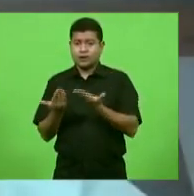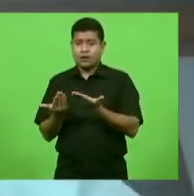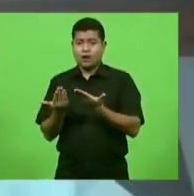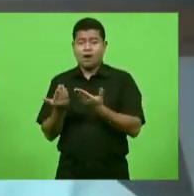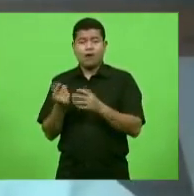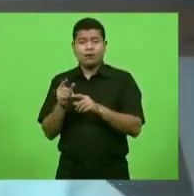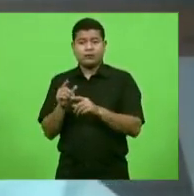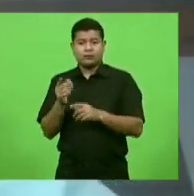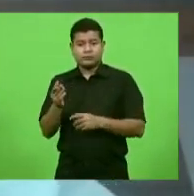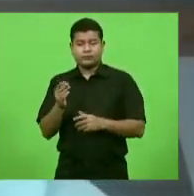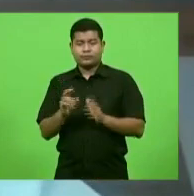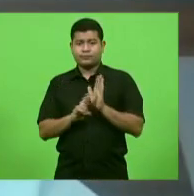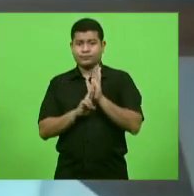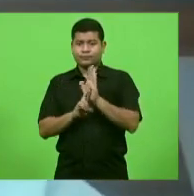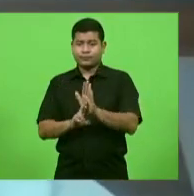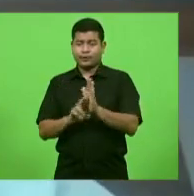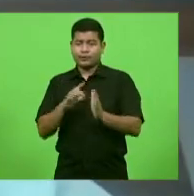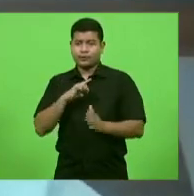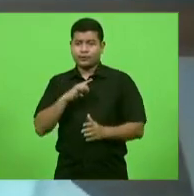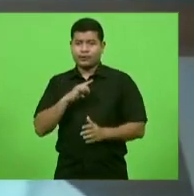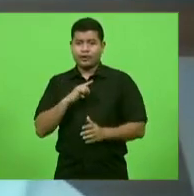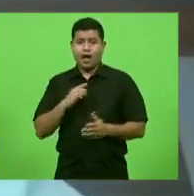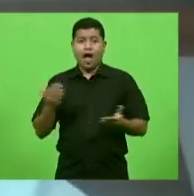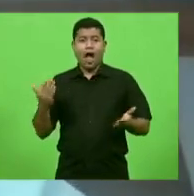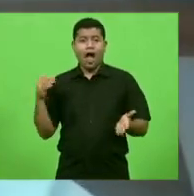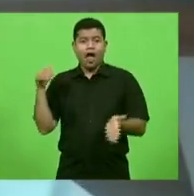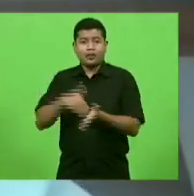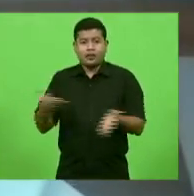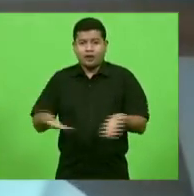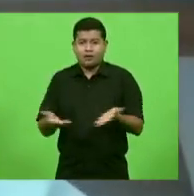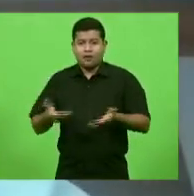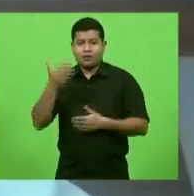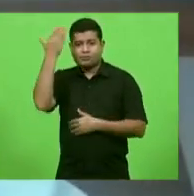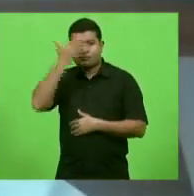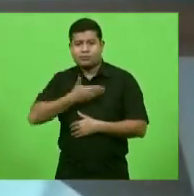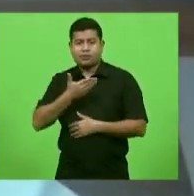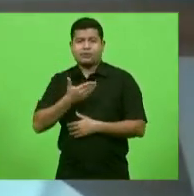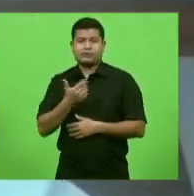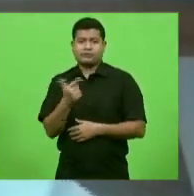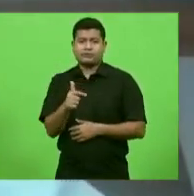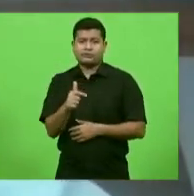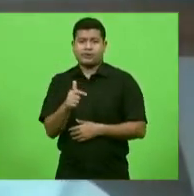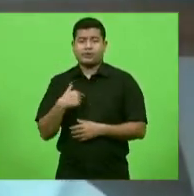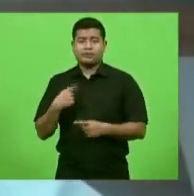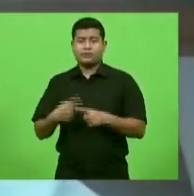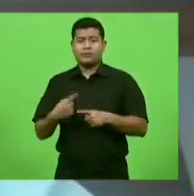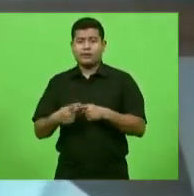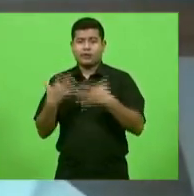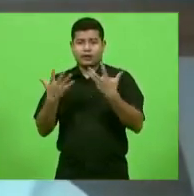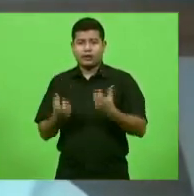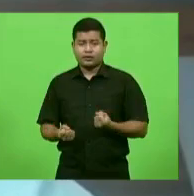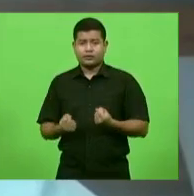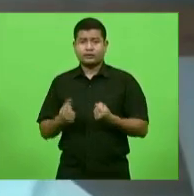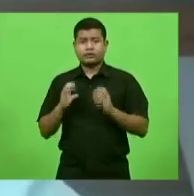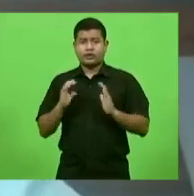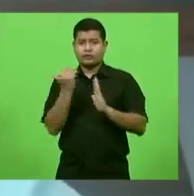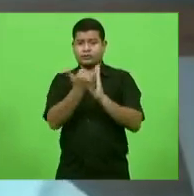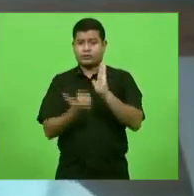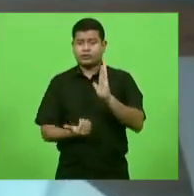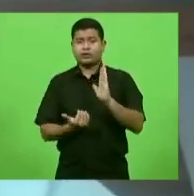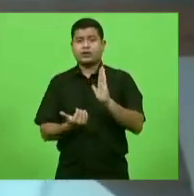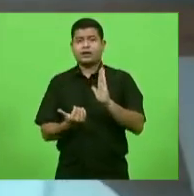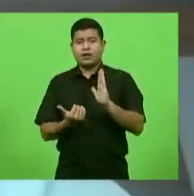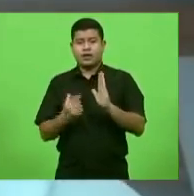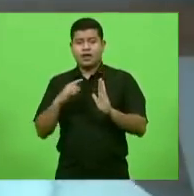esta fase, não houve efetiva produção de provas, uma vez que sequer fora recebida a denúncia nos termos em que foram definidos como rito básico pelo